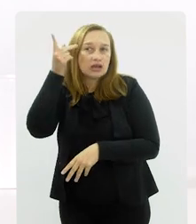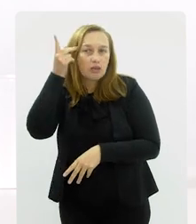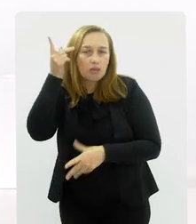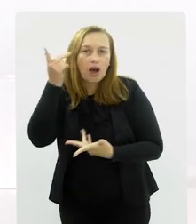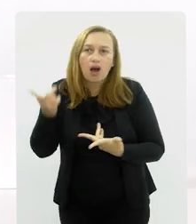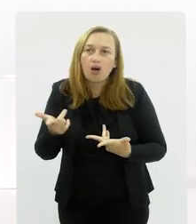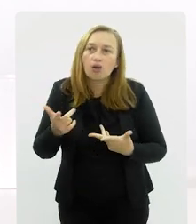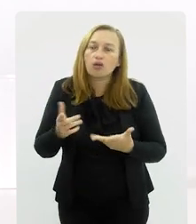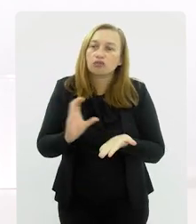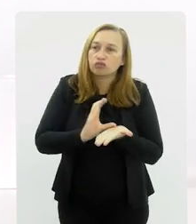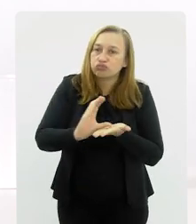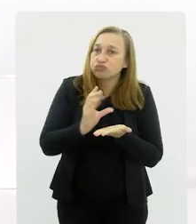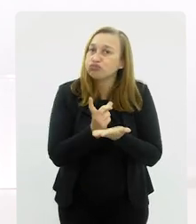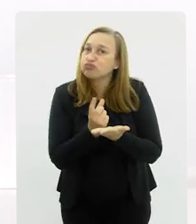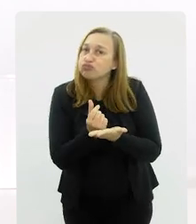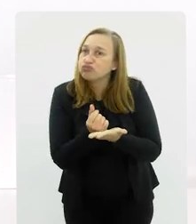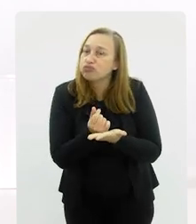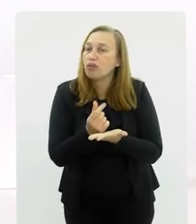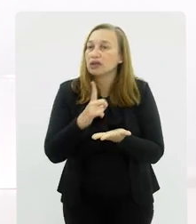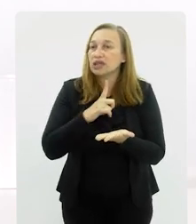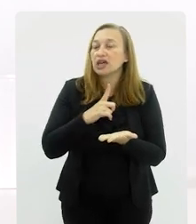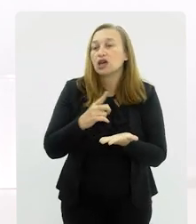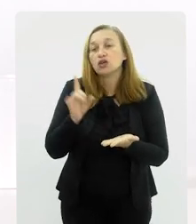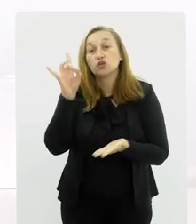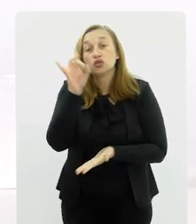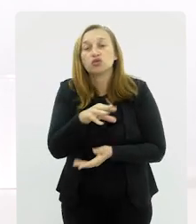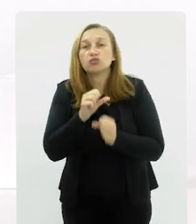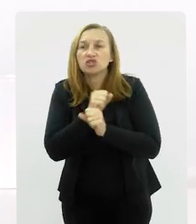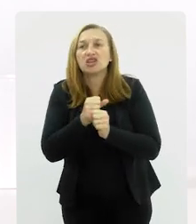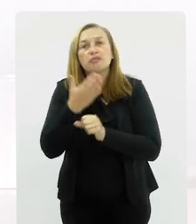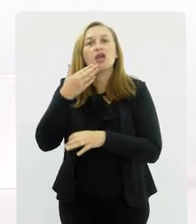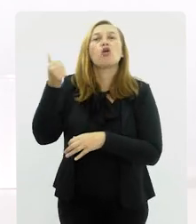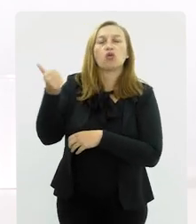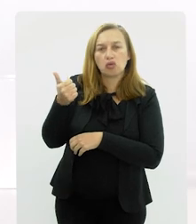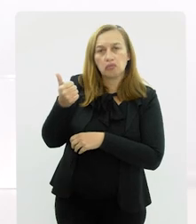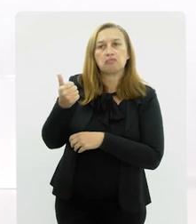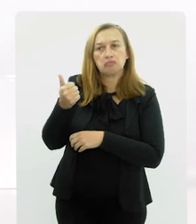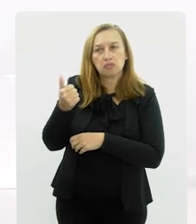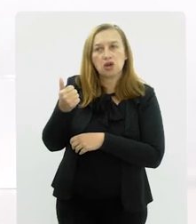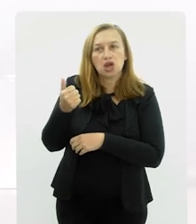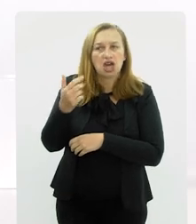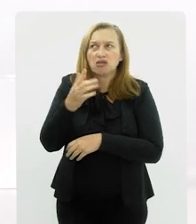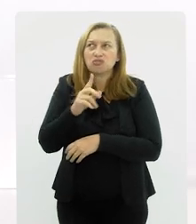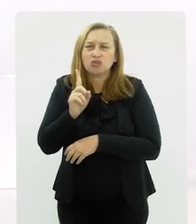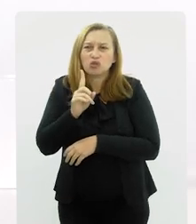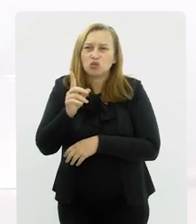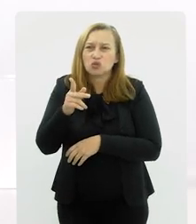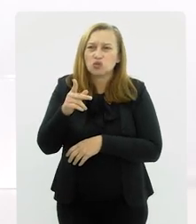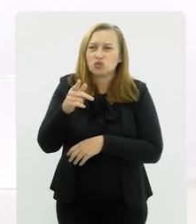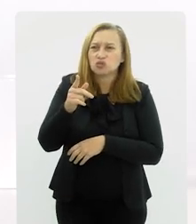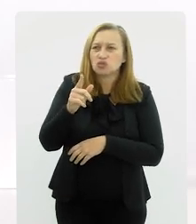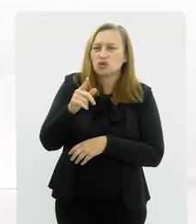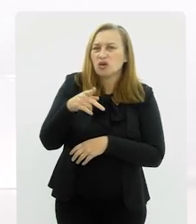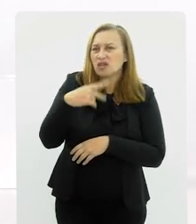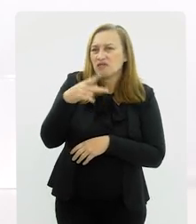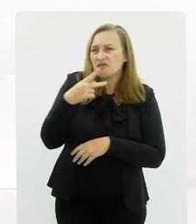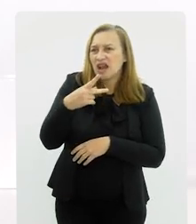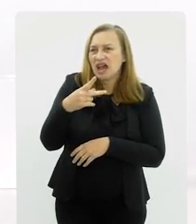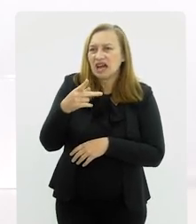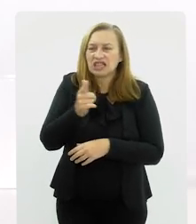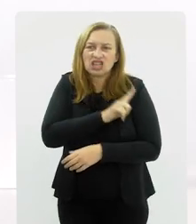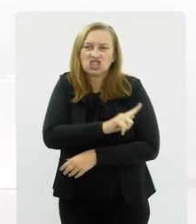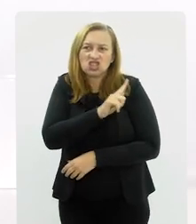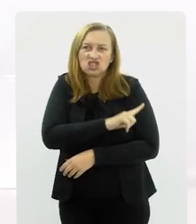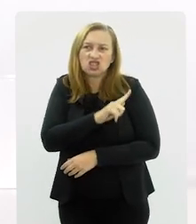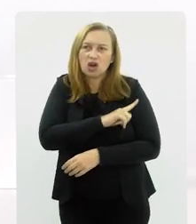né? A discrepância de verba que tem. Mas nos últimos anos melhorou muito, cara. Assim, eu não sou muito de comentar a gestão municipal lá de